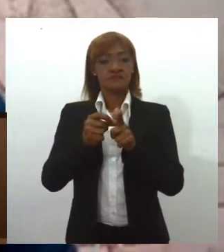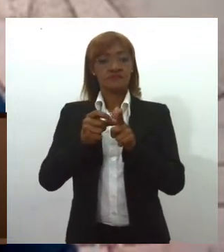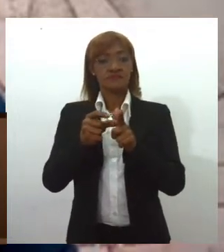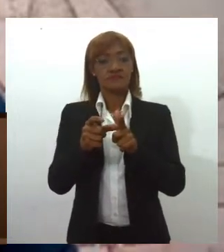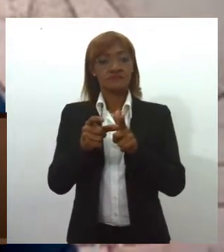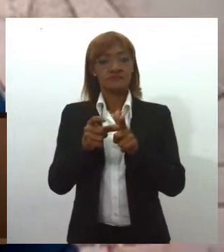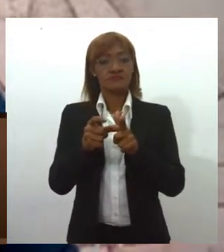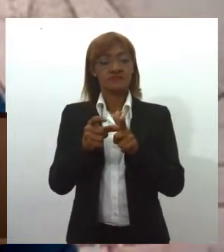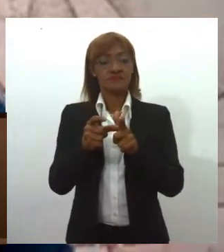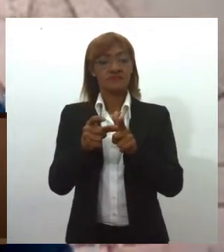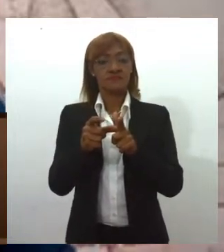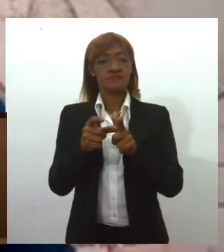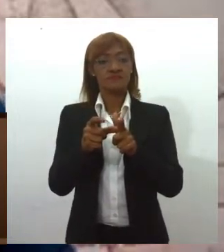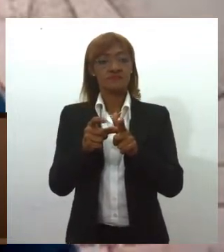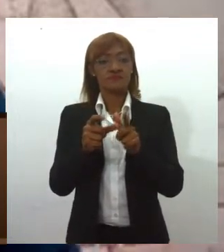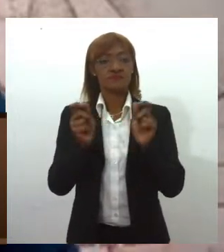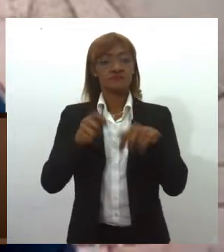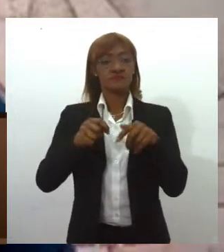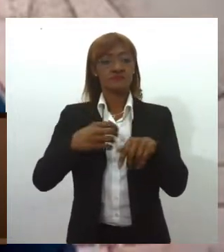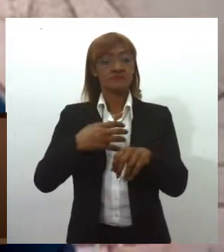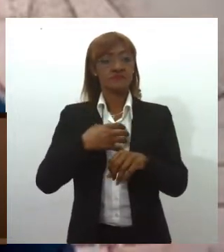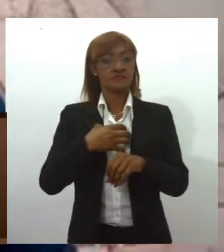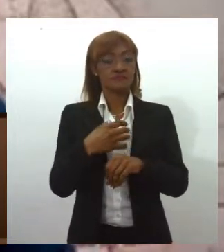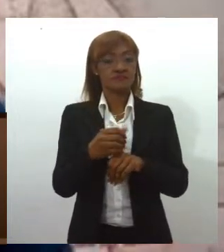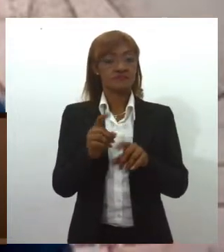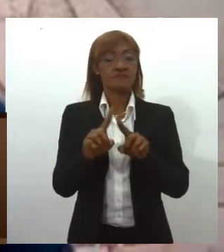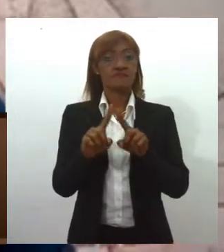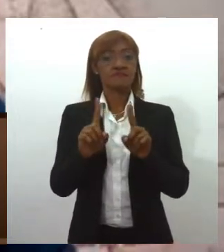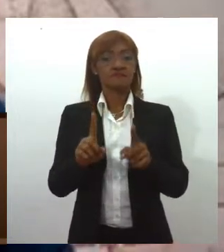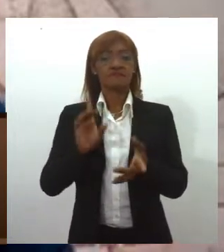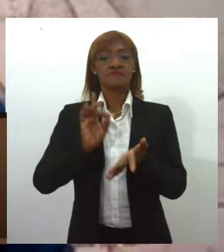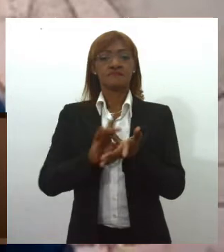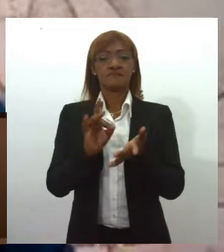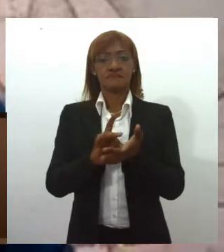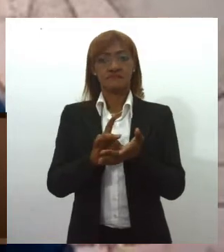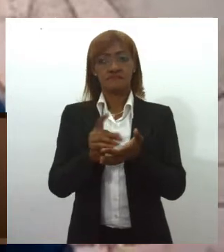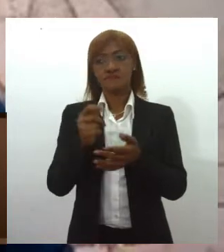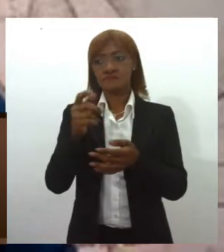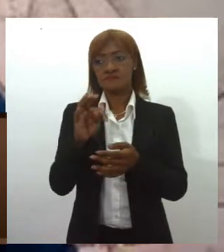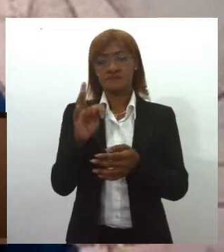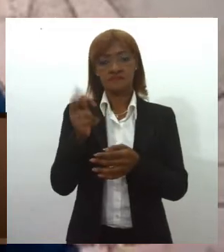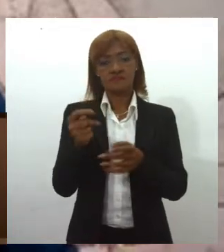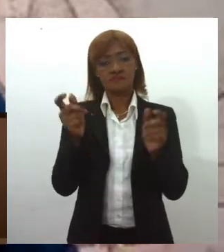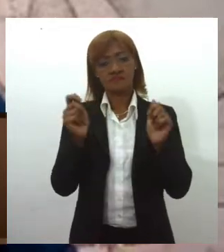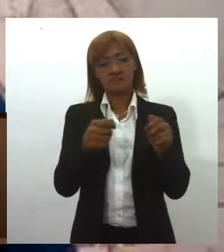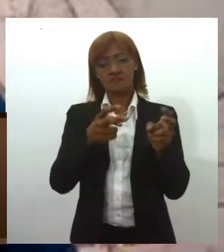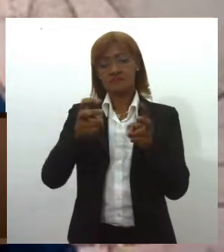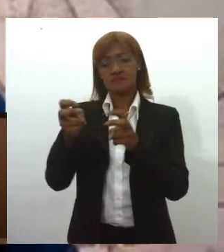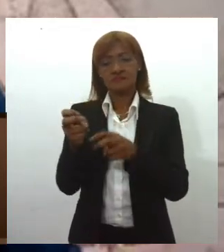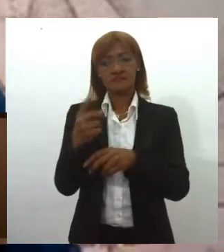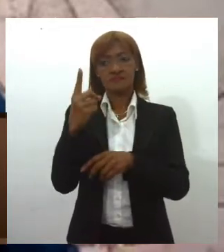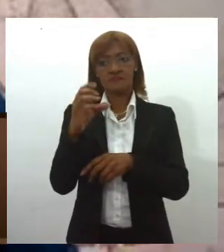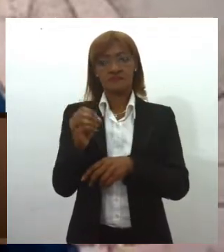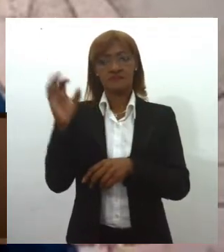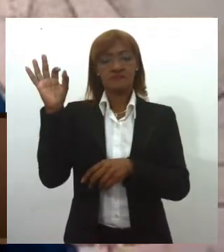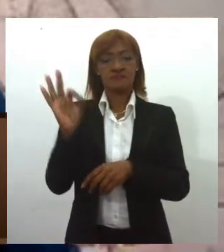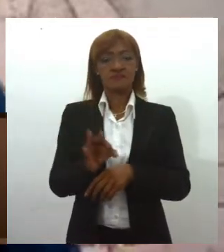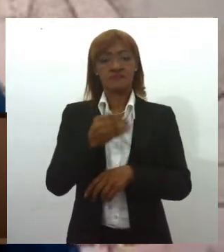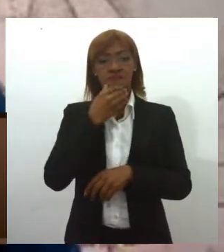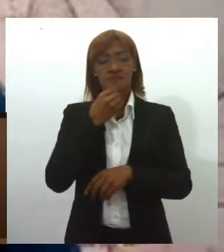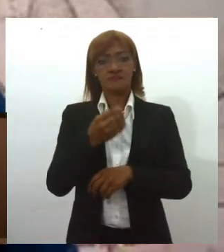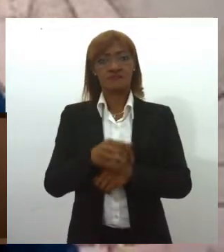de se tornar sintomático. Mas, realmente, grande parte, a gente pode dizer que até 10% dos homens nessa